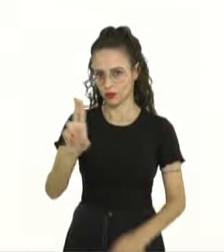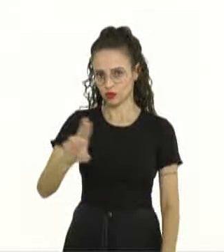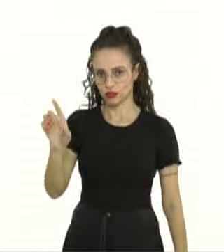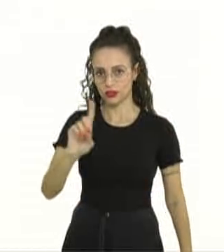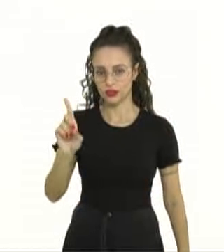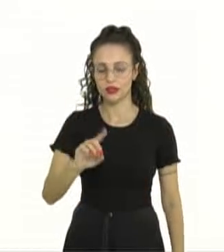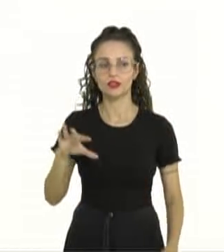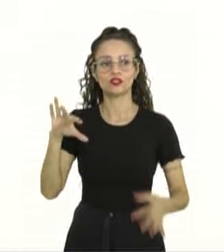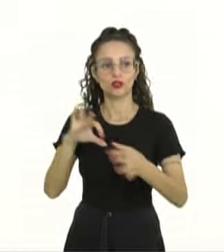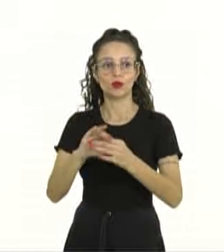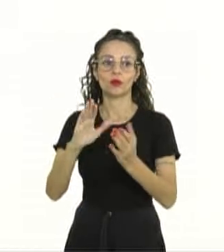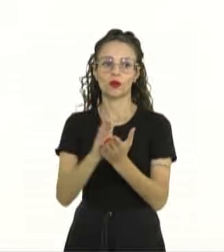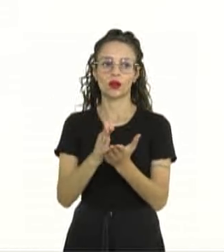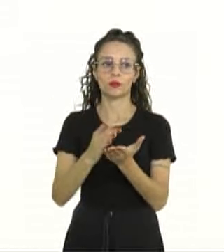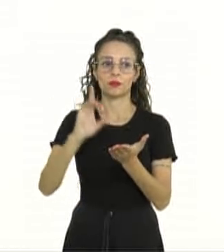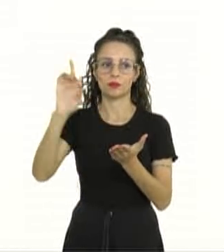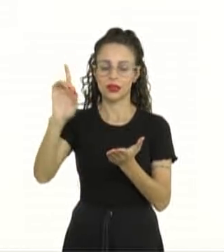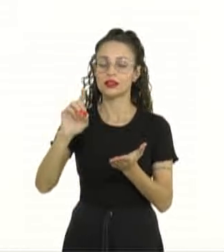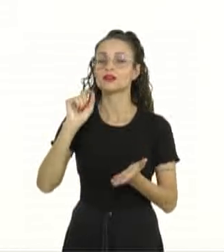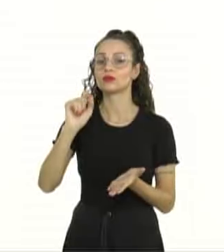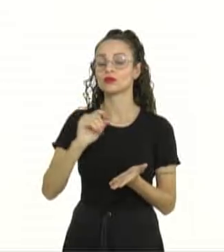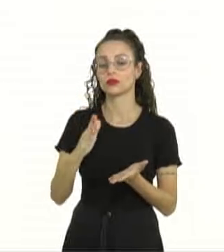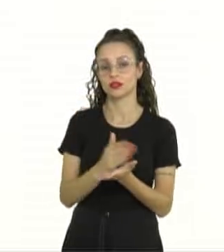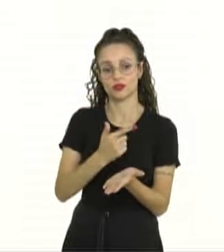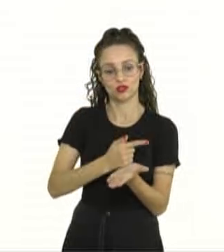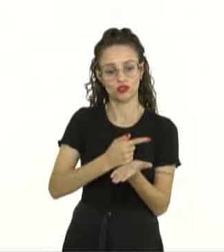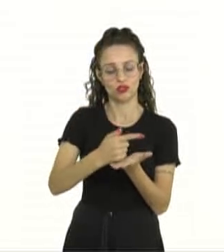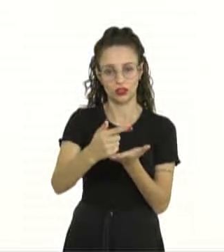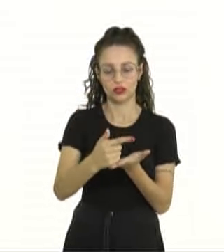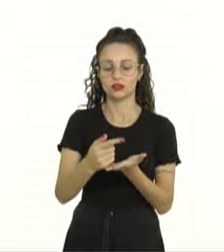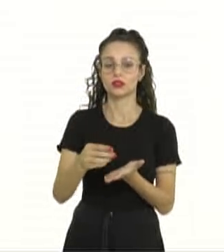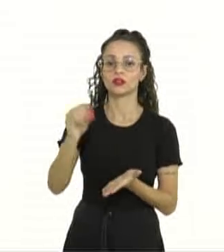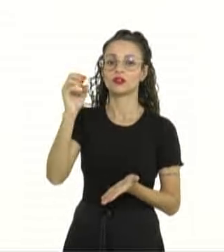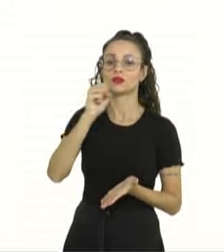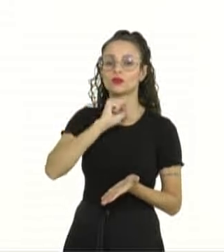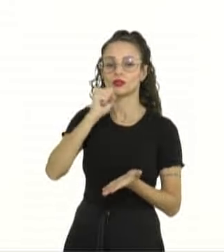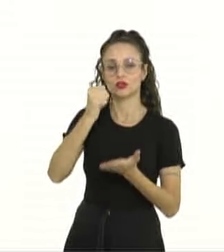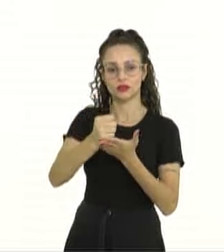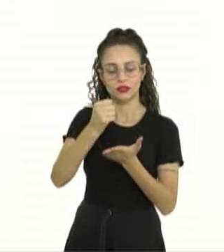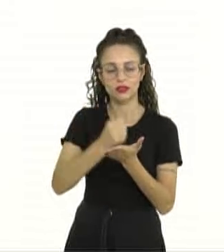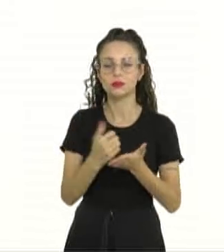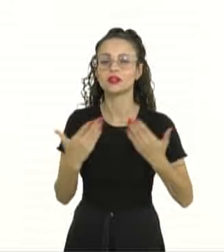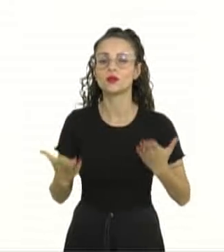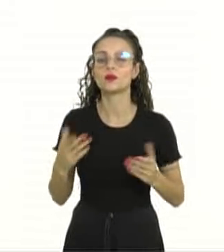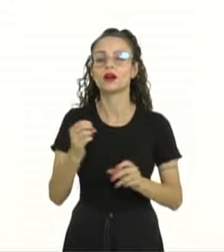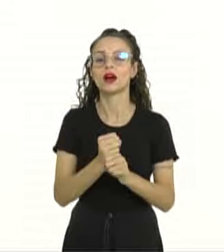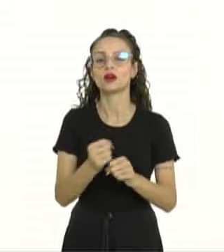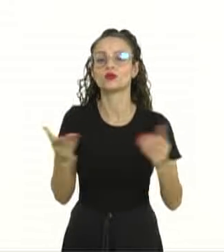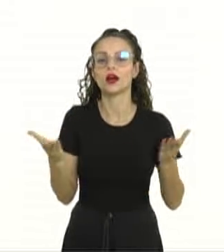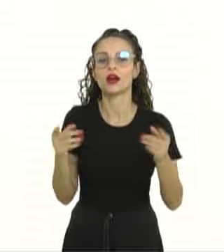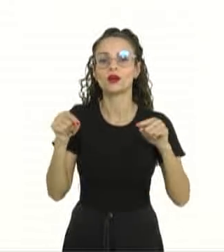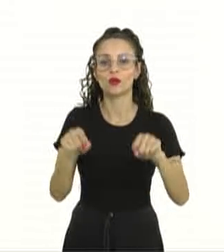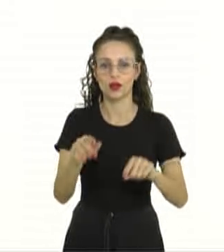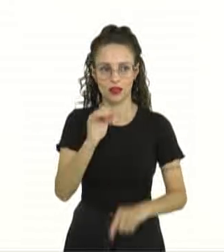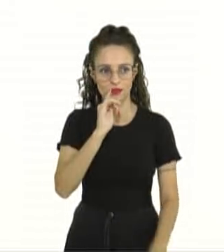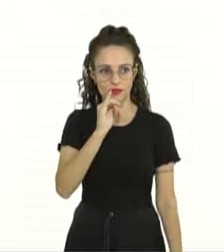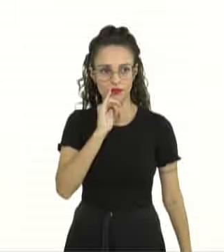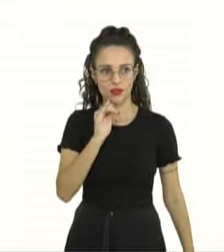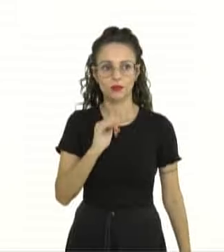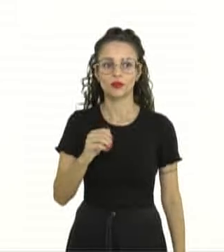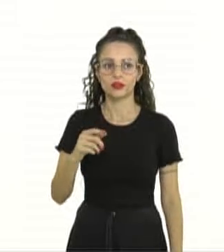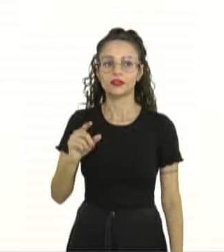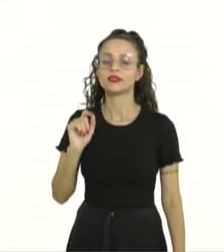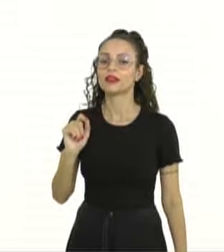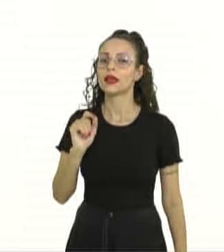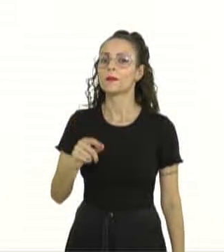passagem bíblica judaico-cristã, no livro de Gênesis, do Antigo Testamento. Tá, então, que ano eles estão hoje, professor? Por exemplo. E em